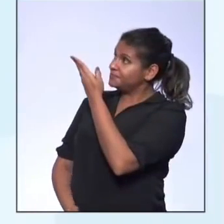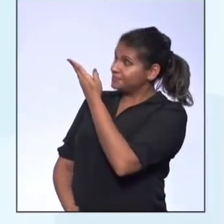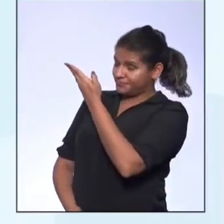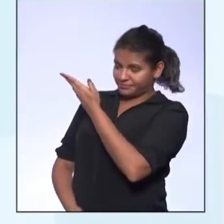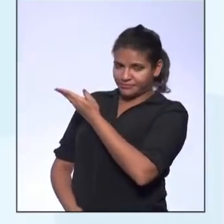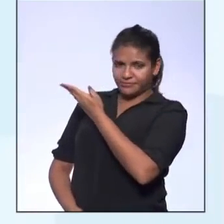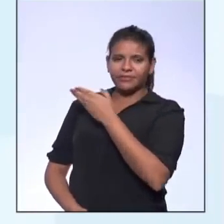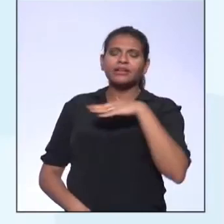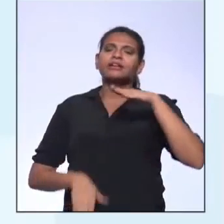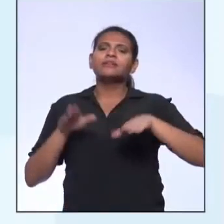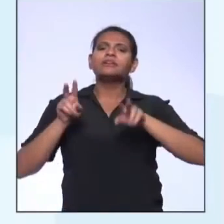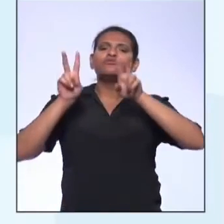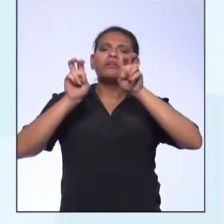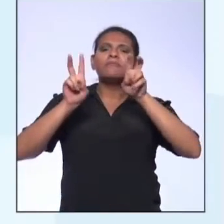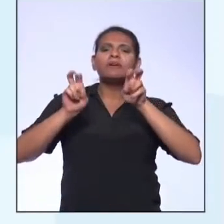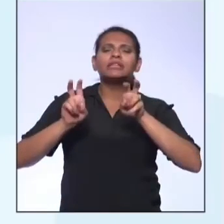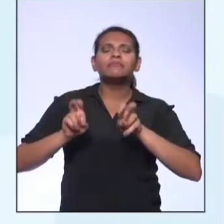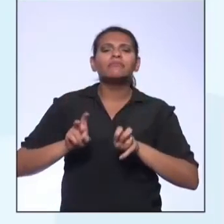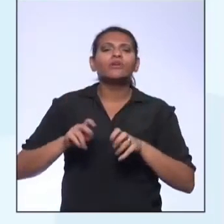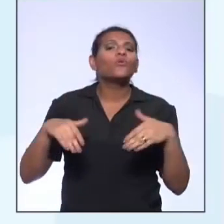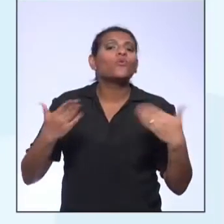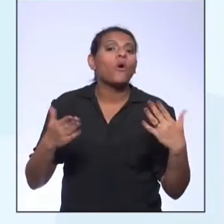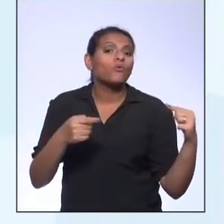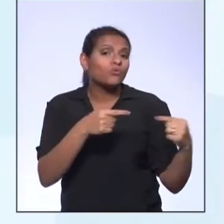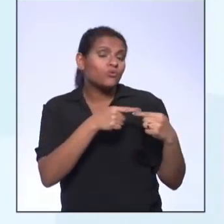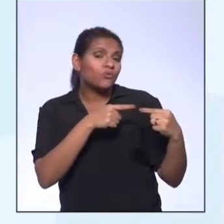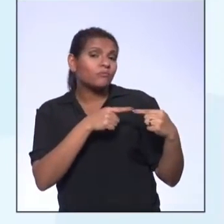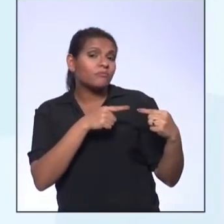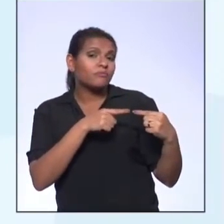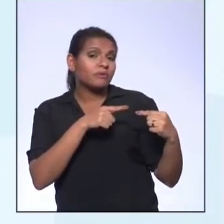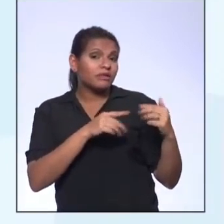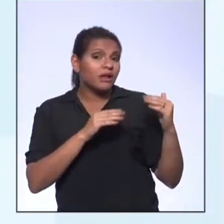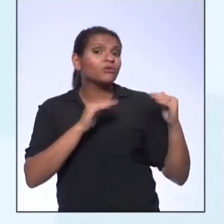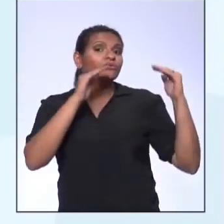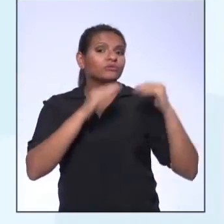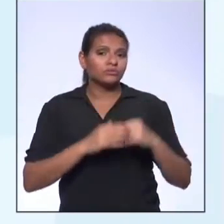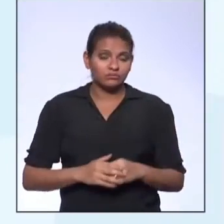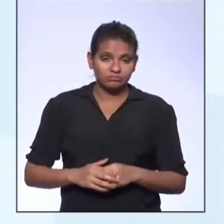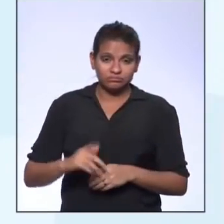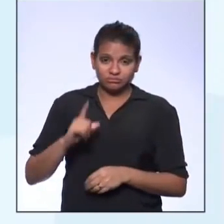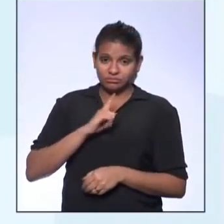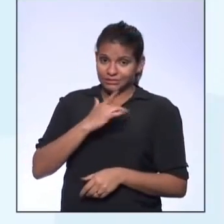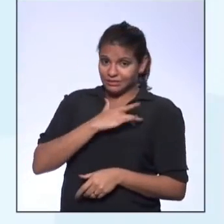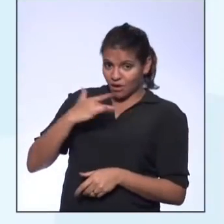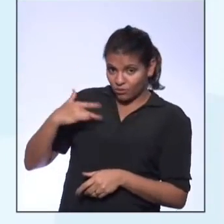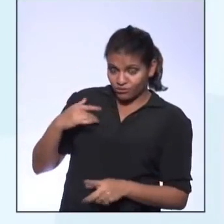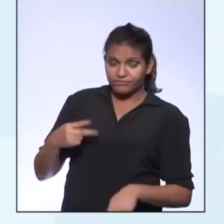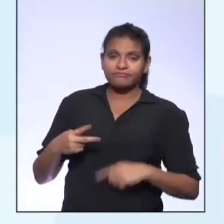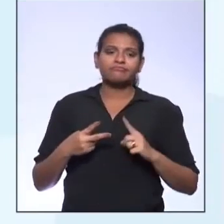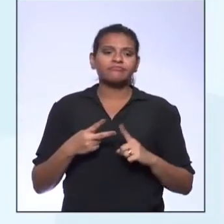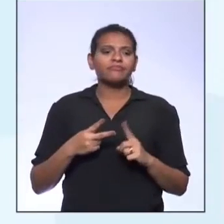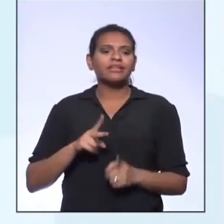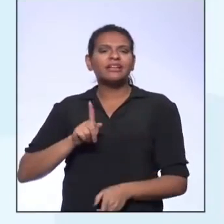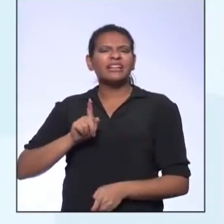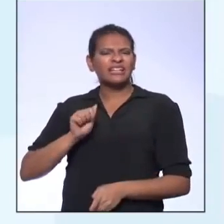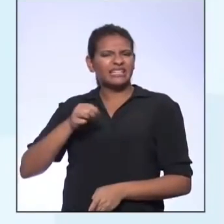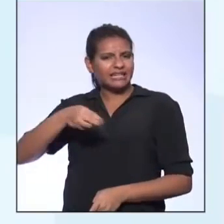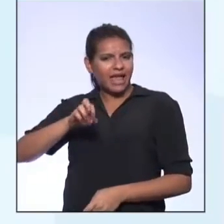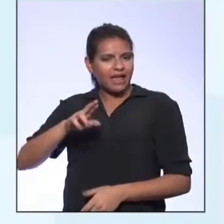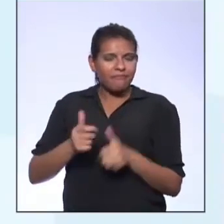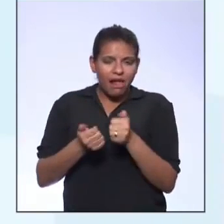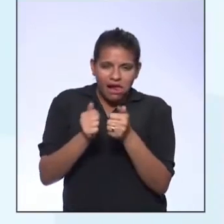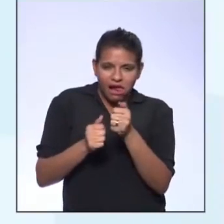aos seguintes temas: saúde pública no Brasil, universo gamer, esse aí eu não ia saber não, mas vamos lá. Gastronomia